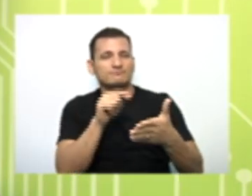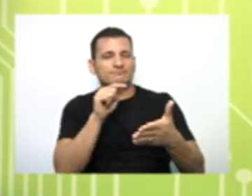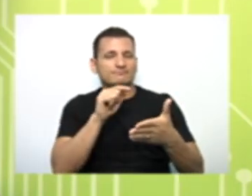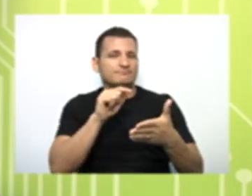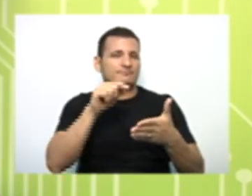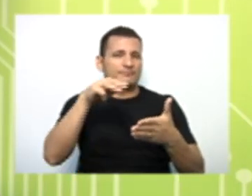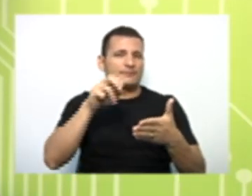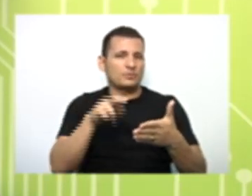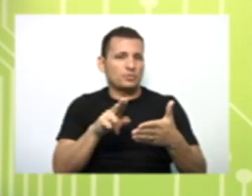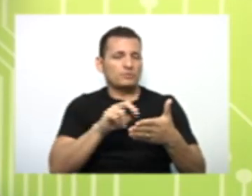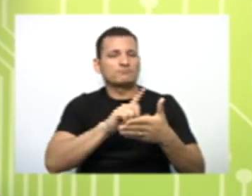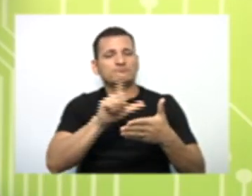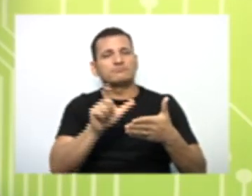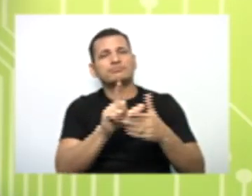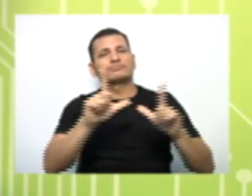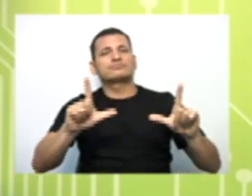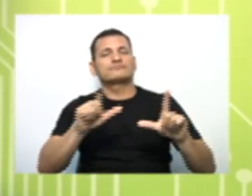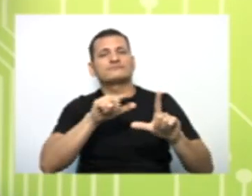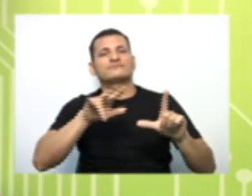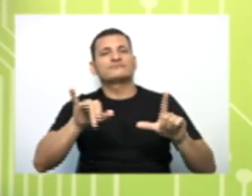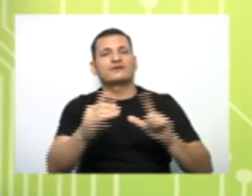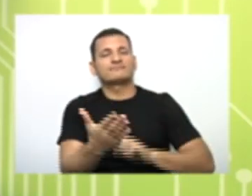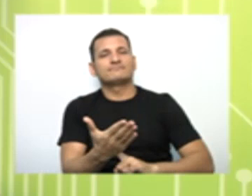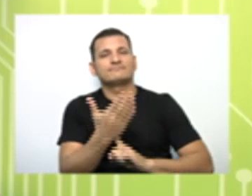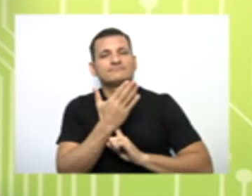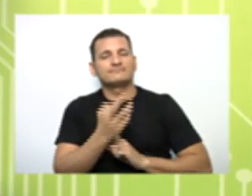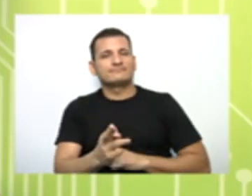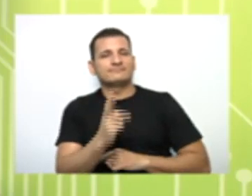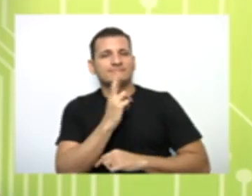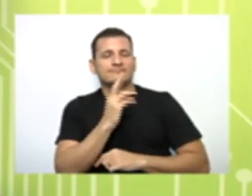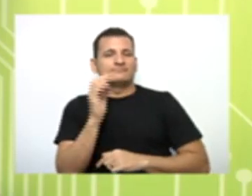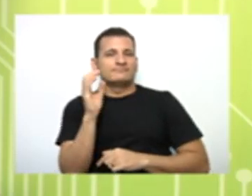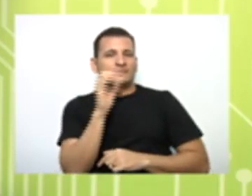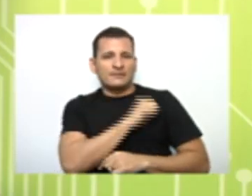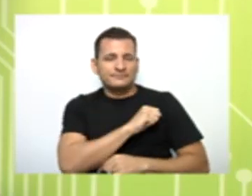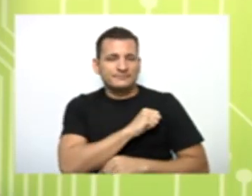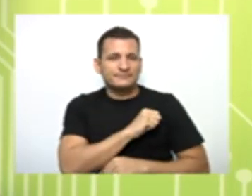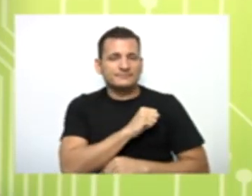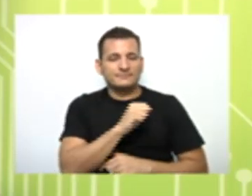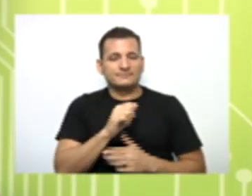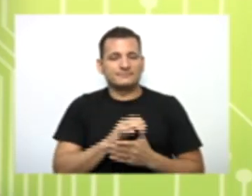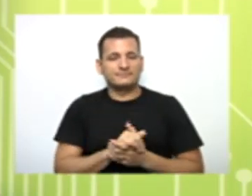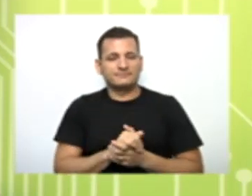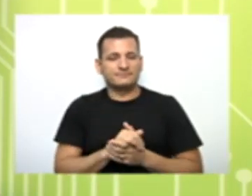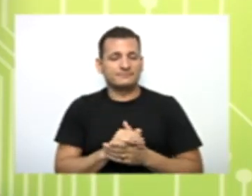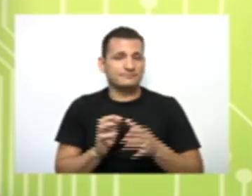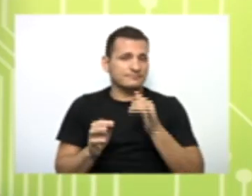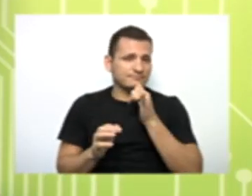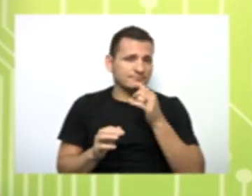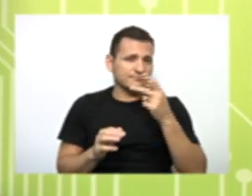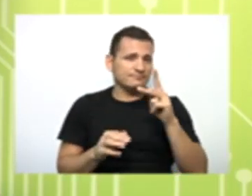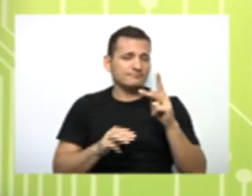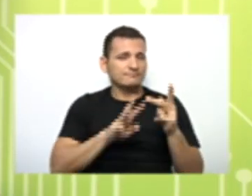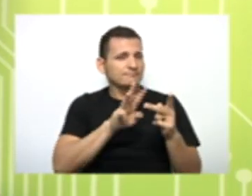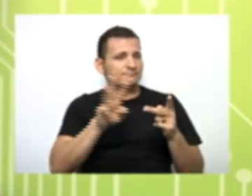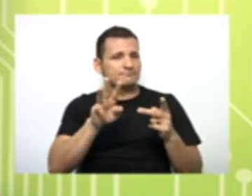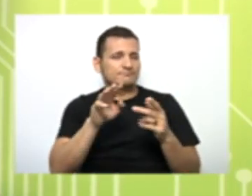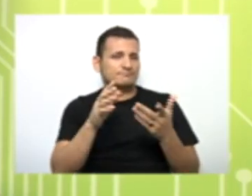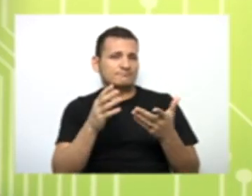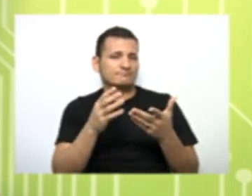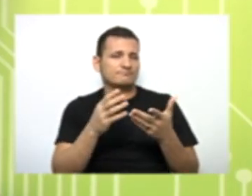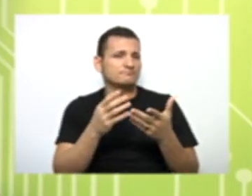no menu, ele vai abrir, ele vai te dar essa resposta de imediato, certo? Seu site não pode